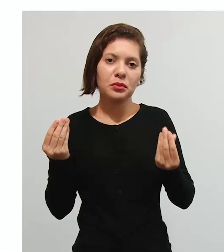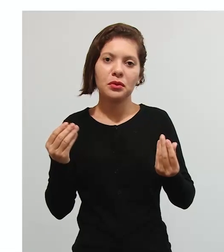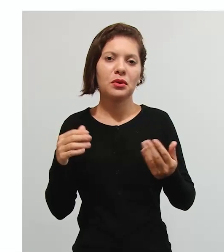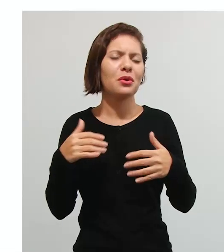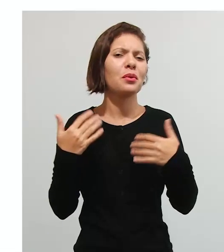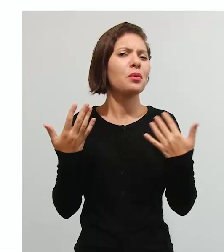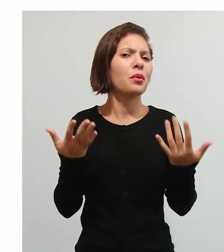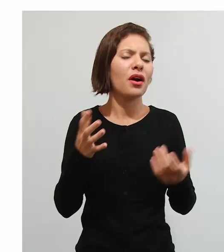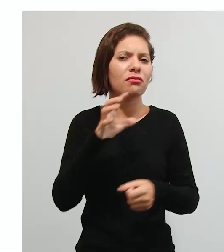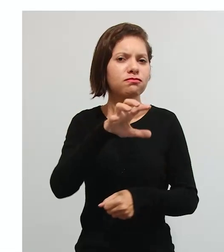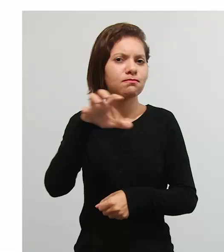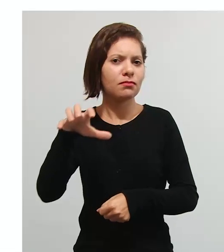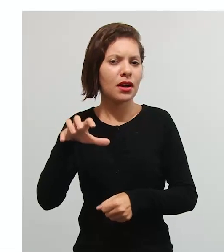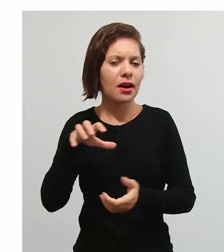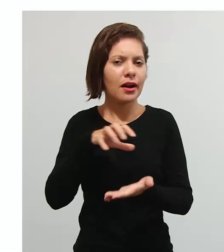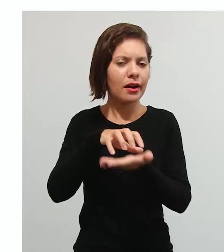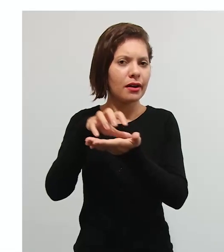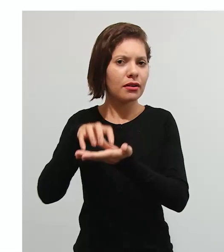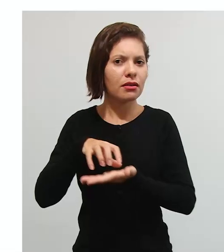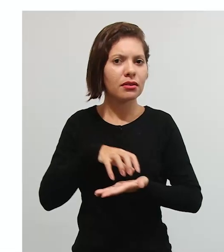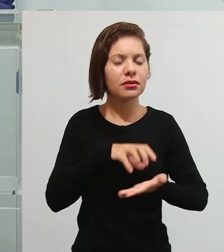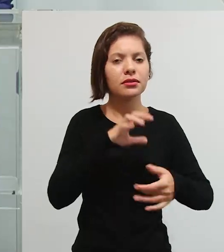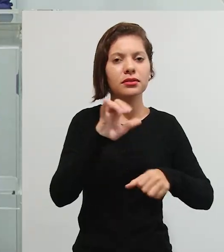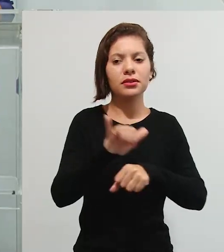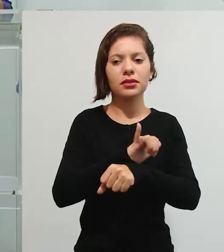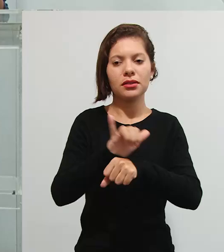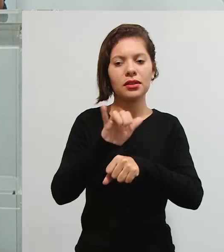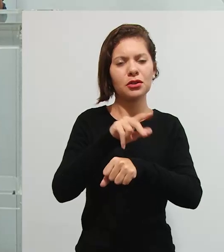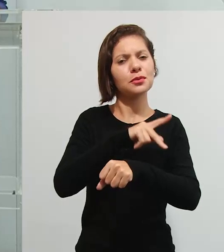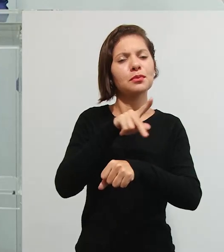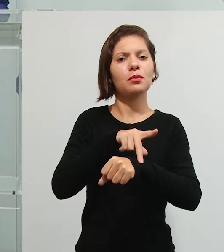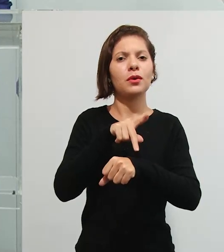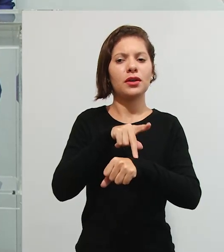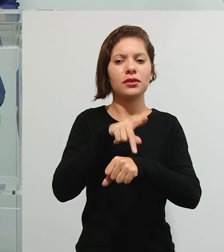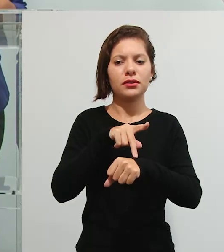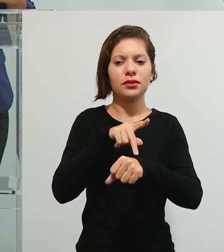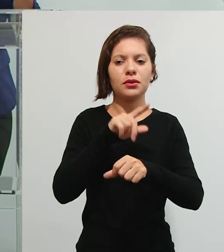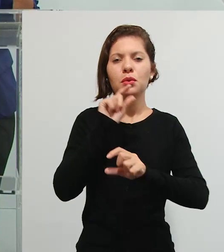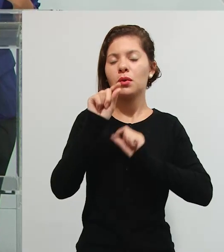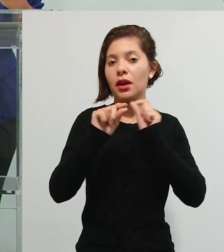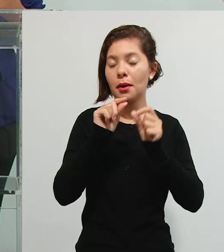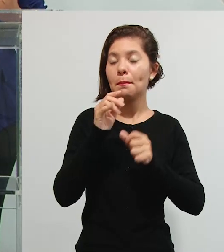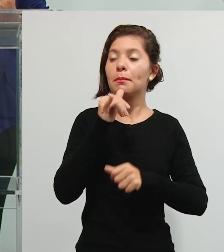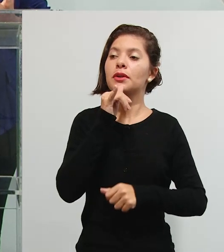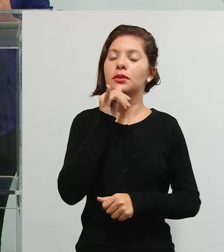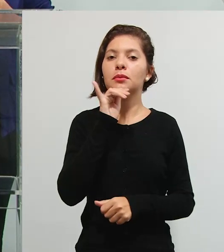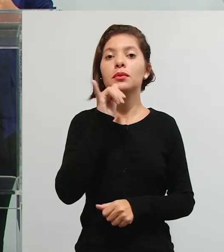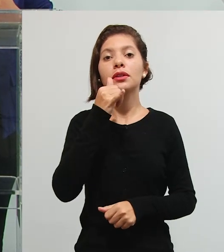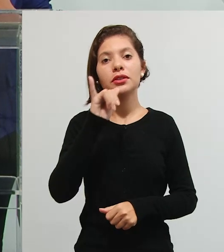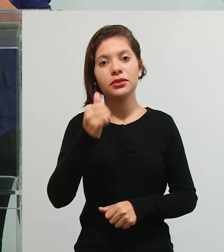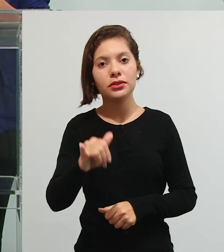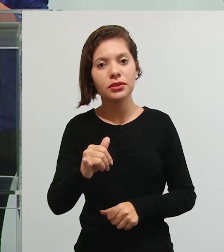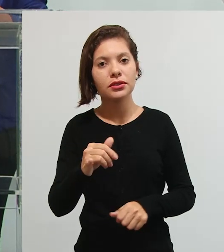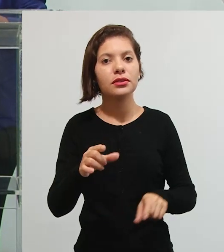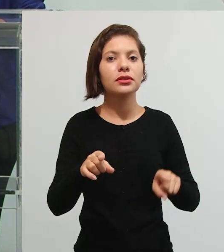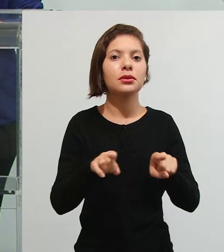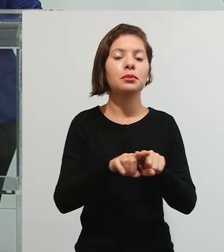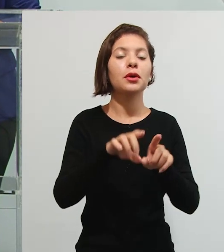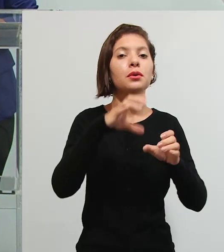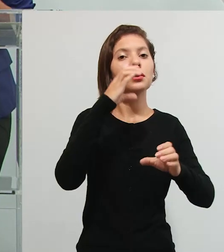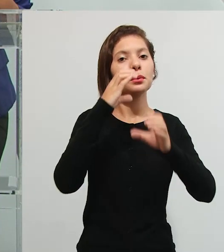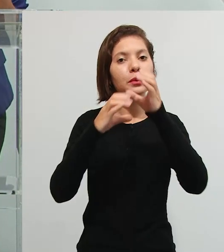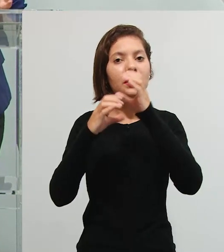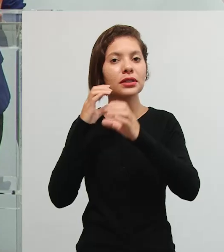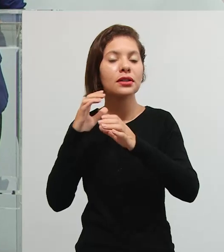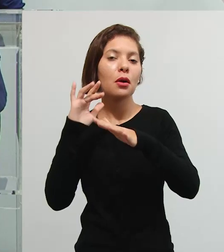são os setores estratégicos quando a gente fala dos países? Setores de energia,